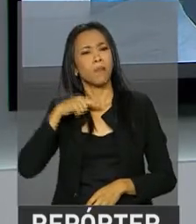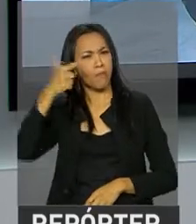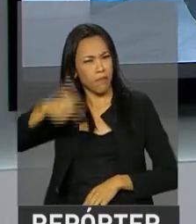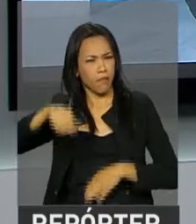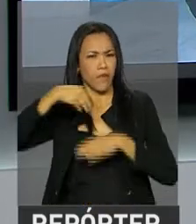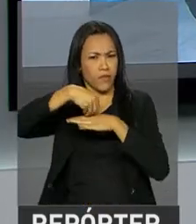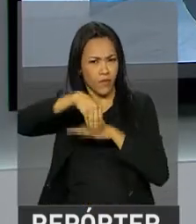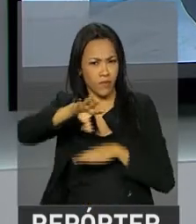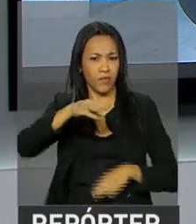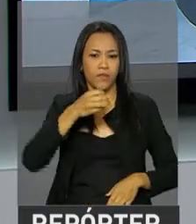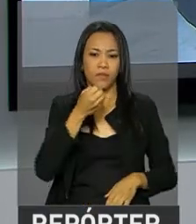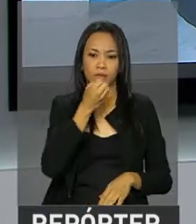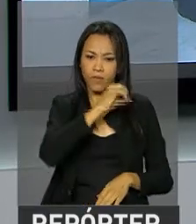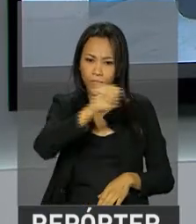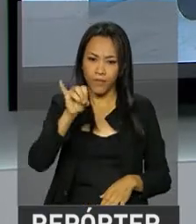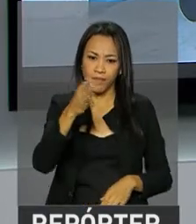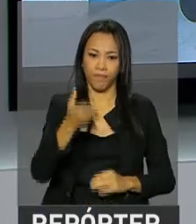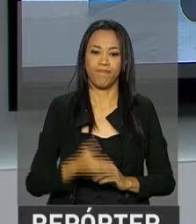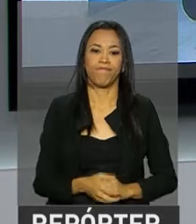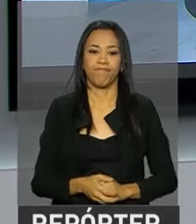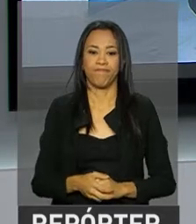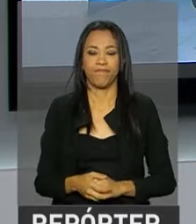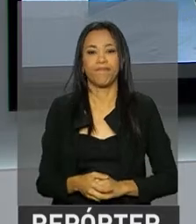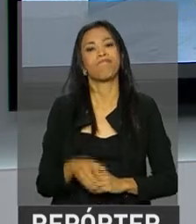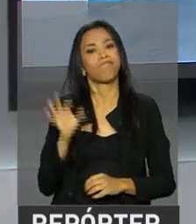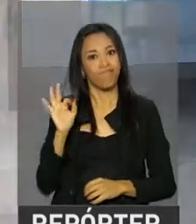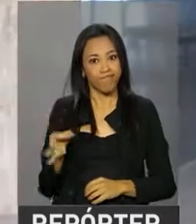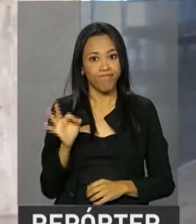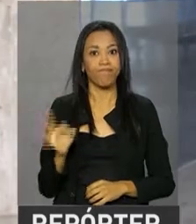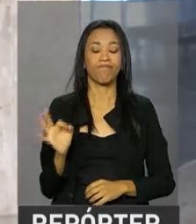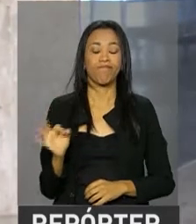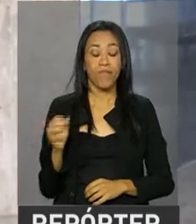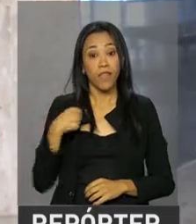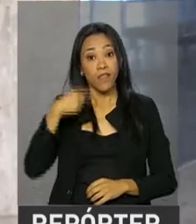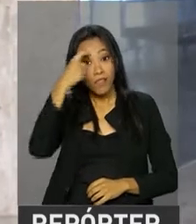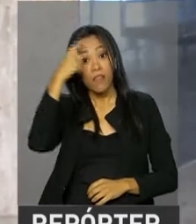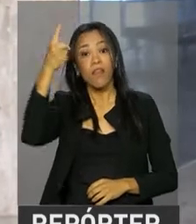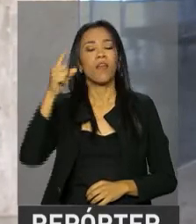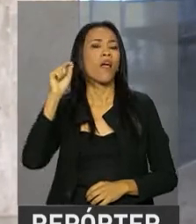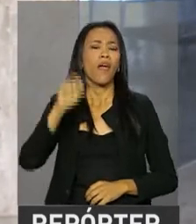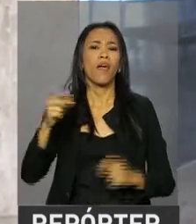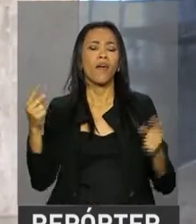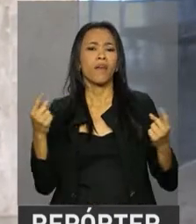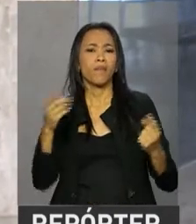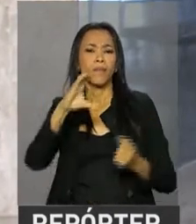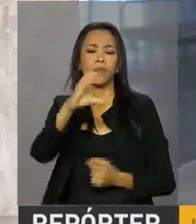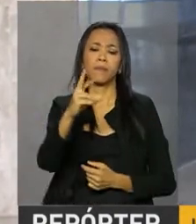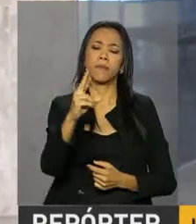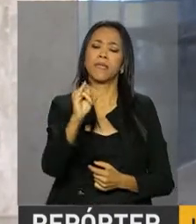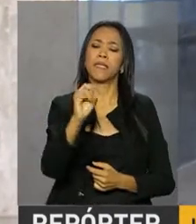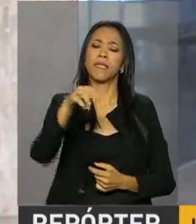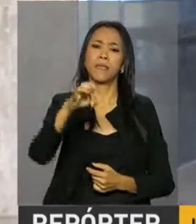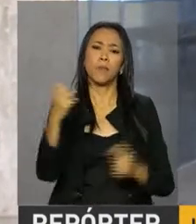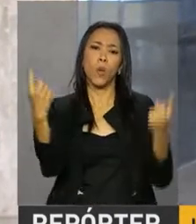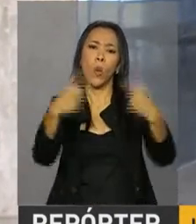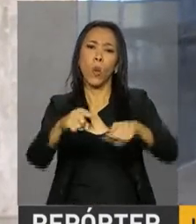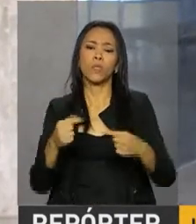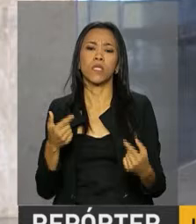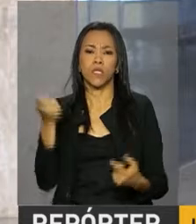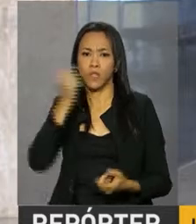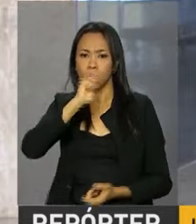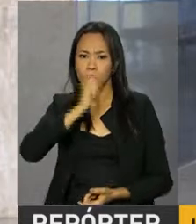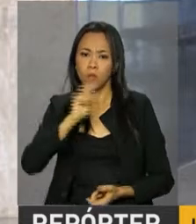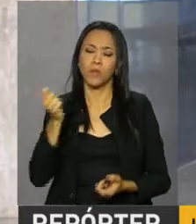a gente o joão pedro foi exatamente olha a ideia é combater crimes como tráfico de drogas tráfico de armas e de